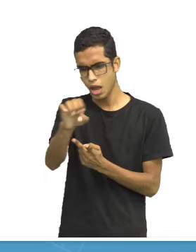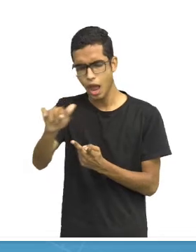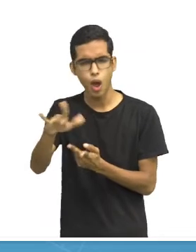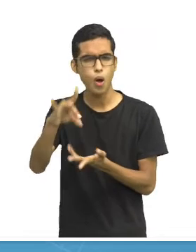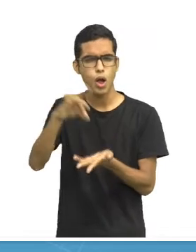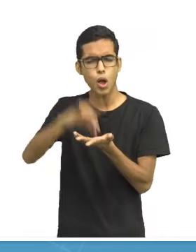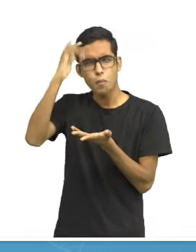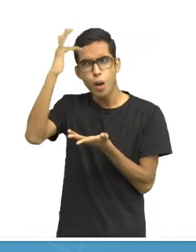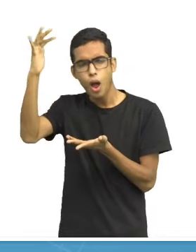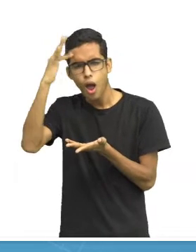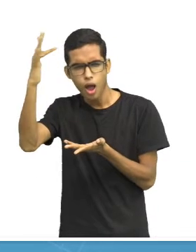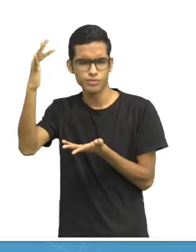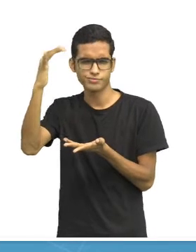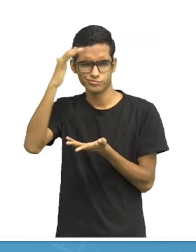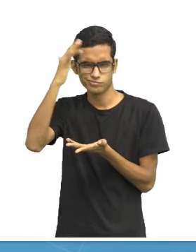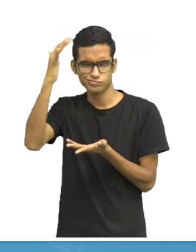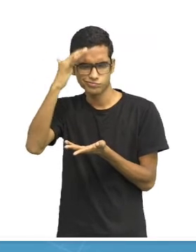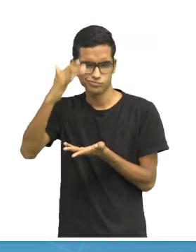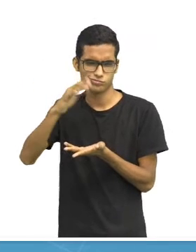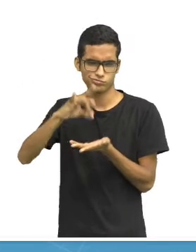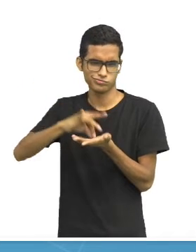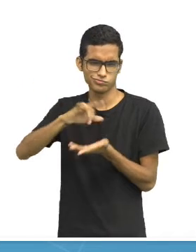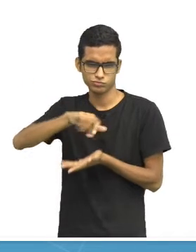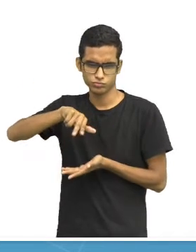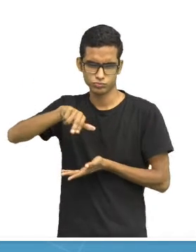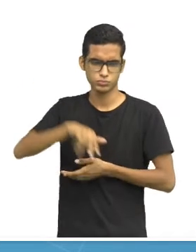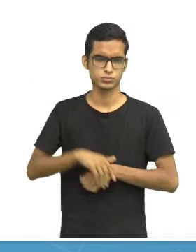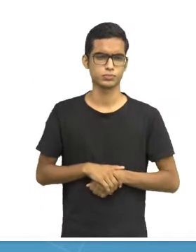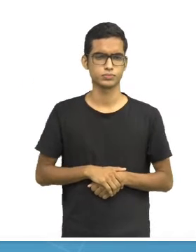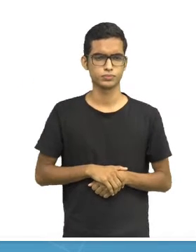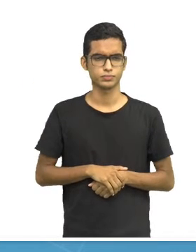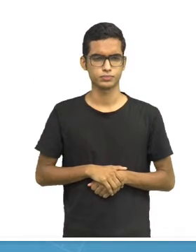E Pablo Picasso foi o artista cubista que